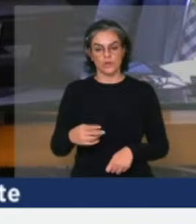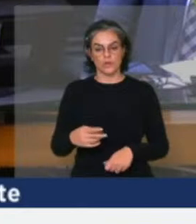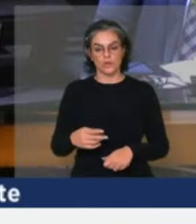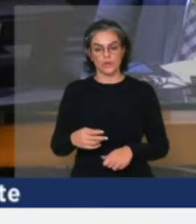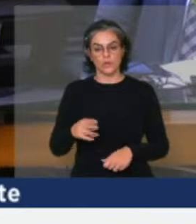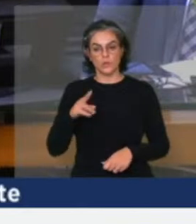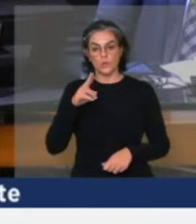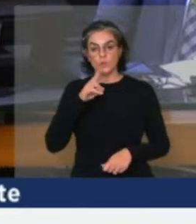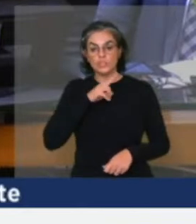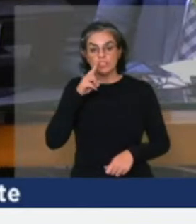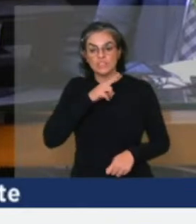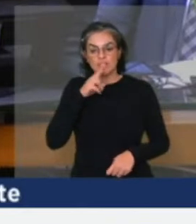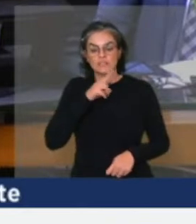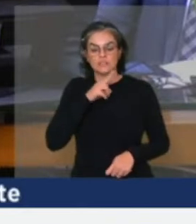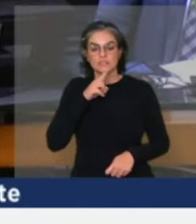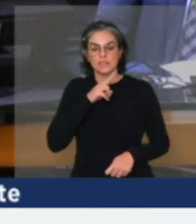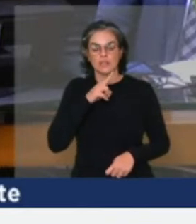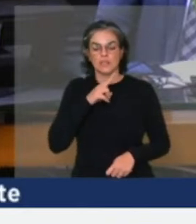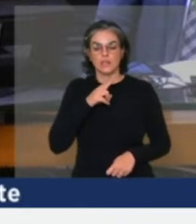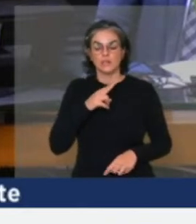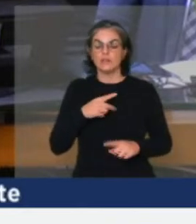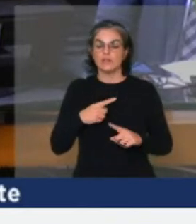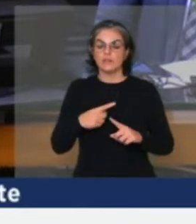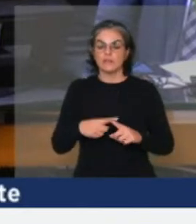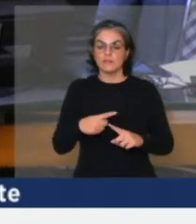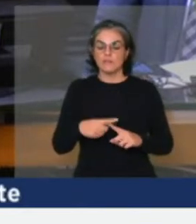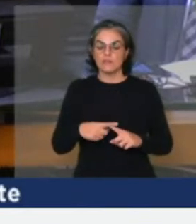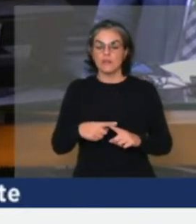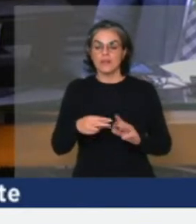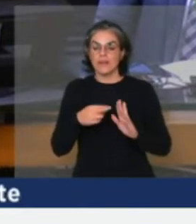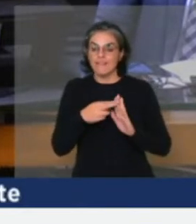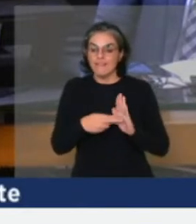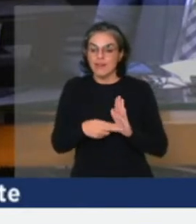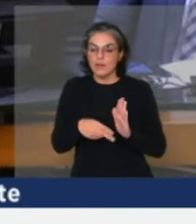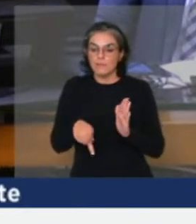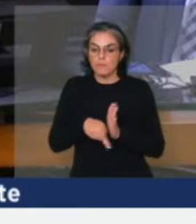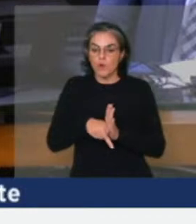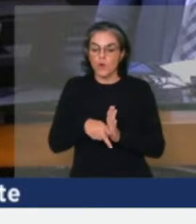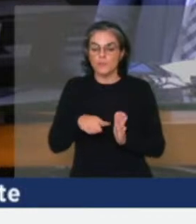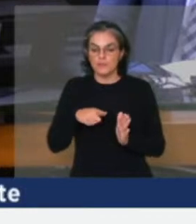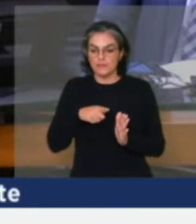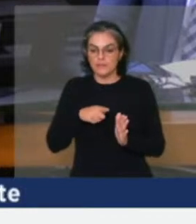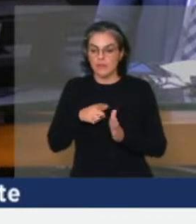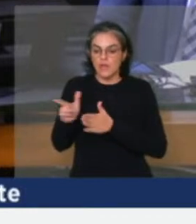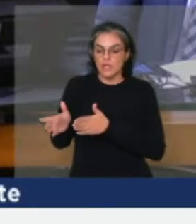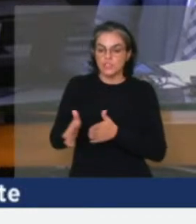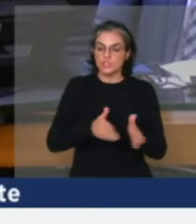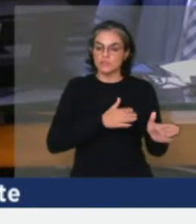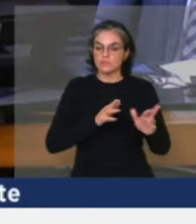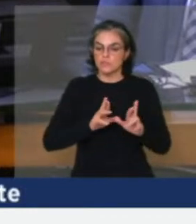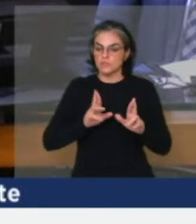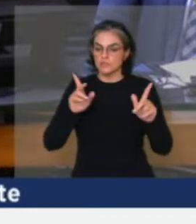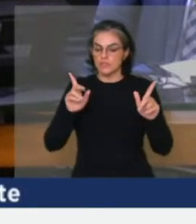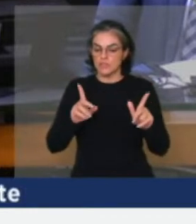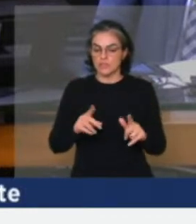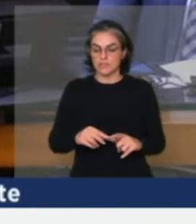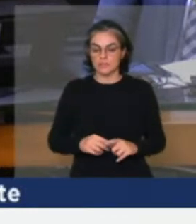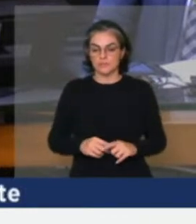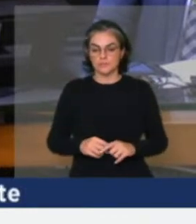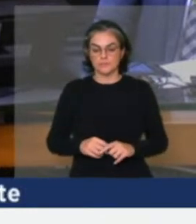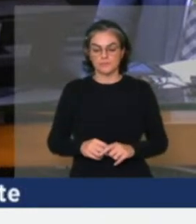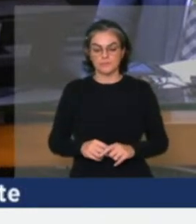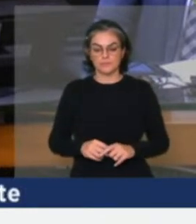urgência, por aplicação extensiva das regras próprias desse regime de tramitação. Assegurar-se-á o uso da